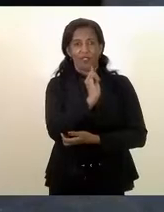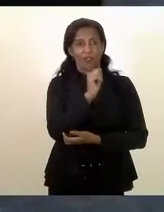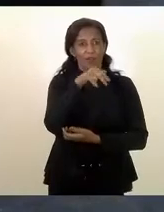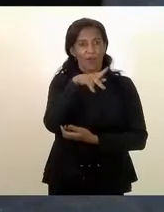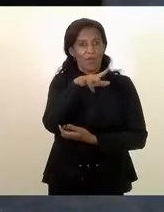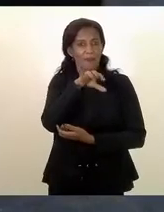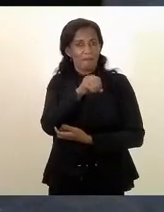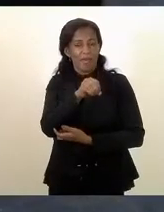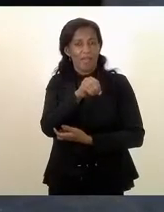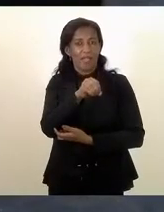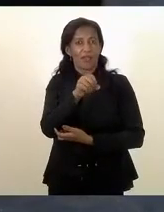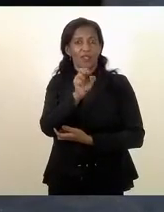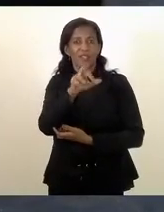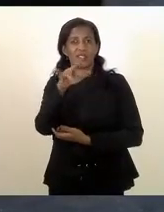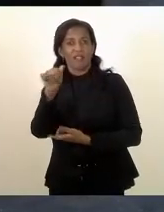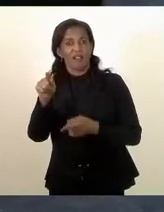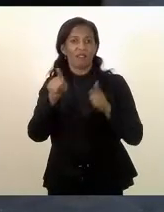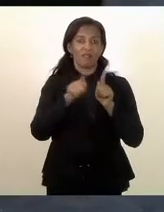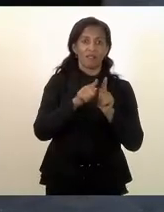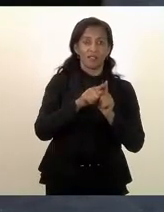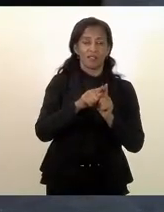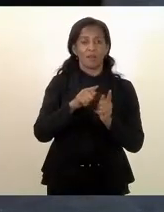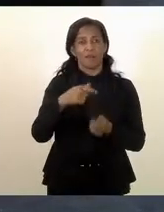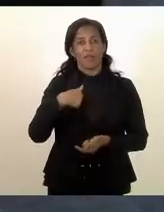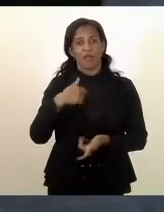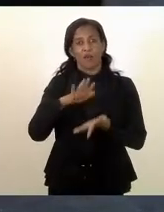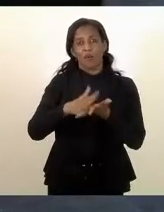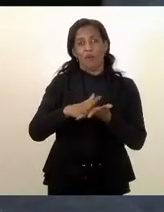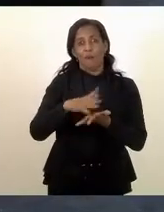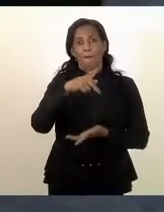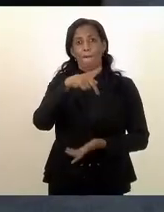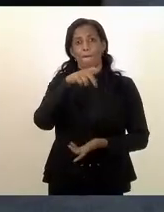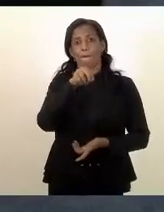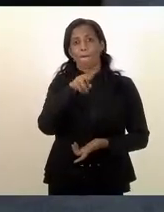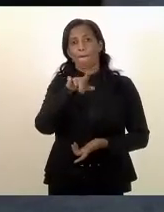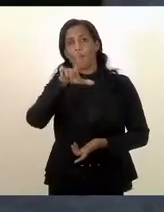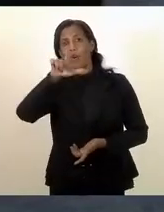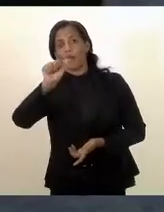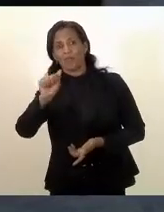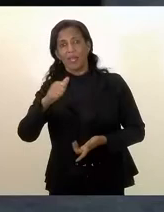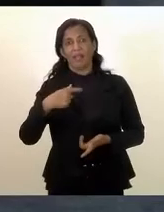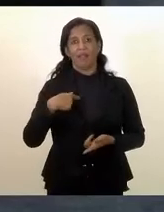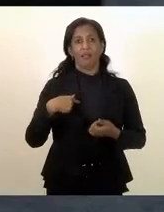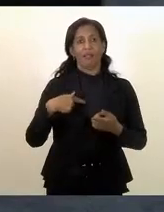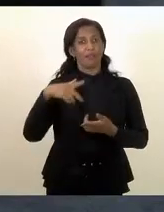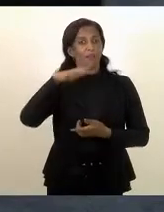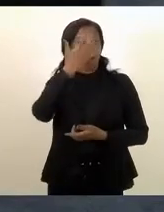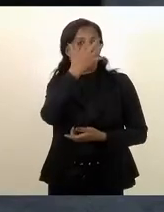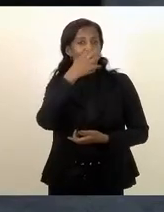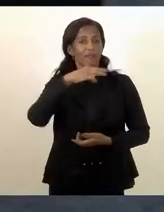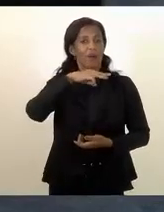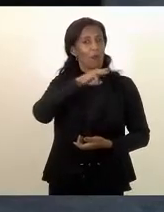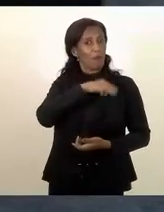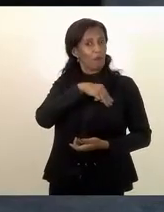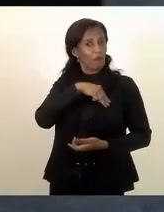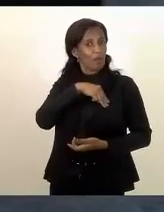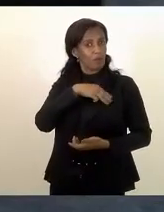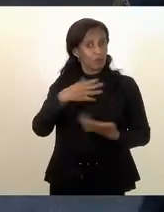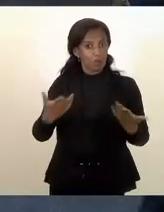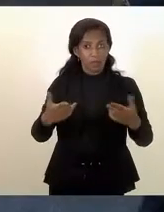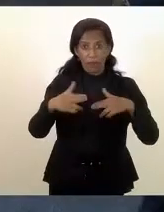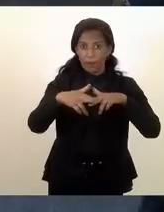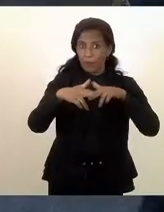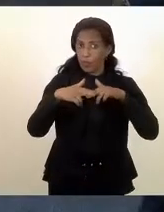benemete da escola de samba portela sou presidente de honra da banda de madureira e nem por isso eu estou